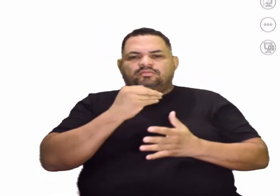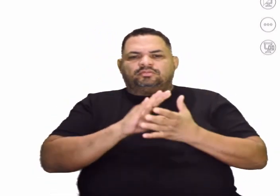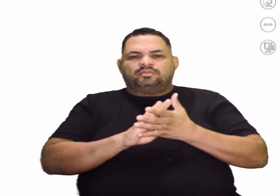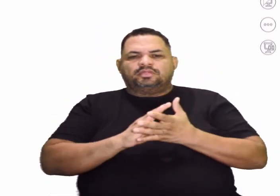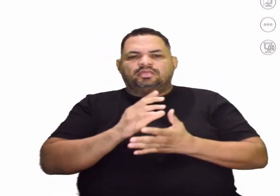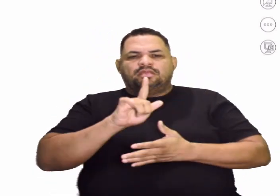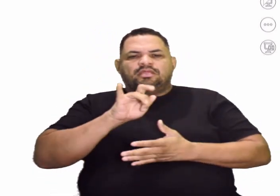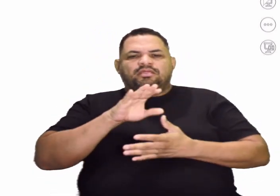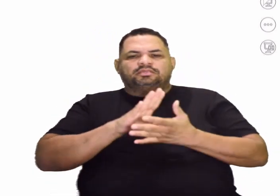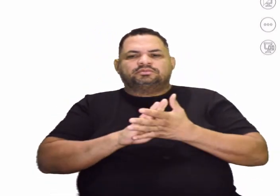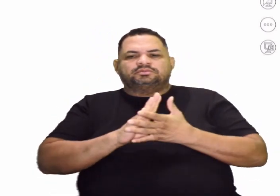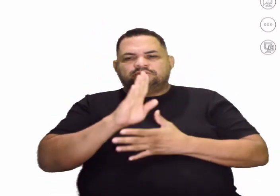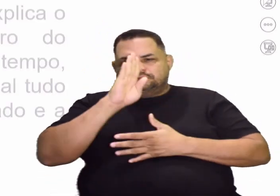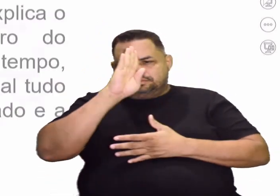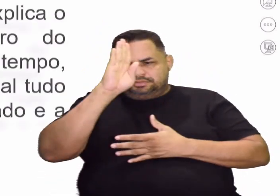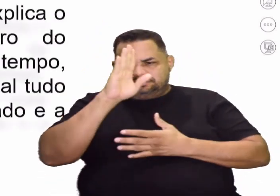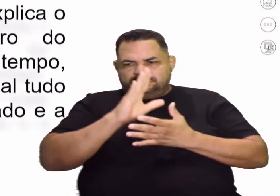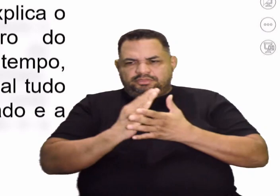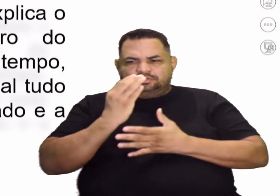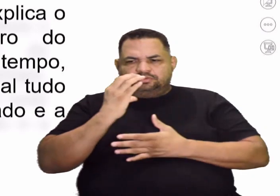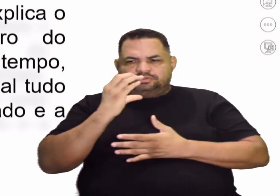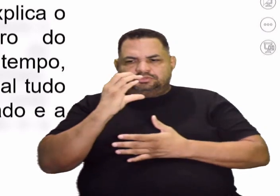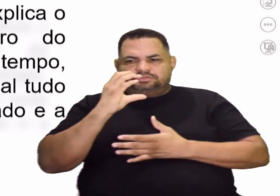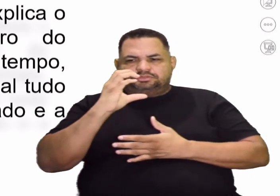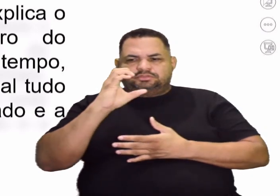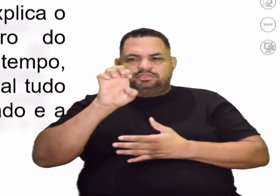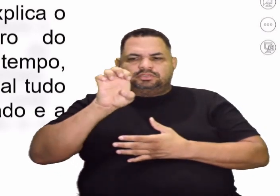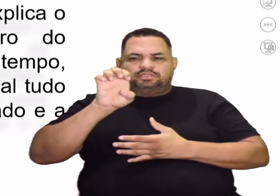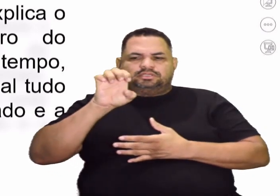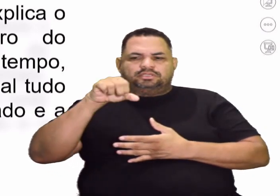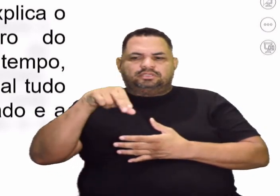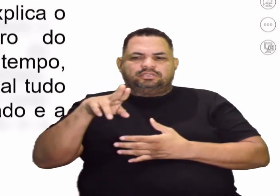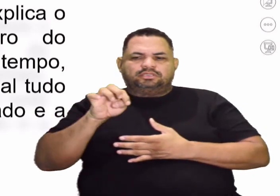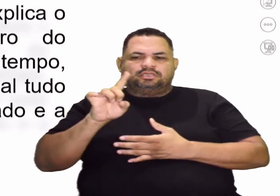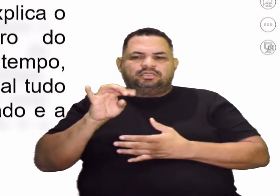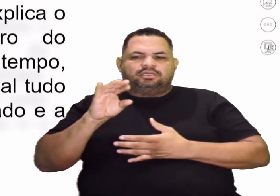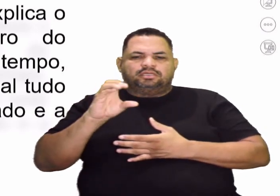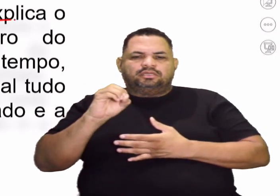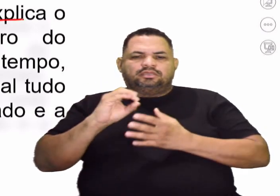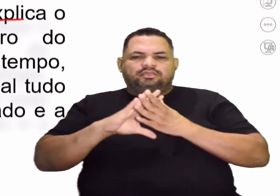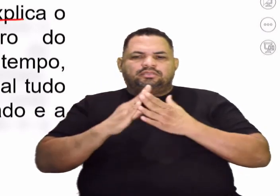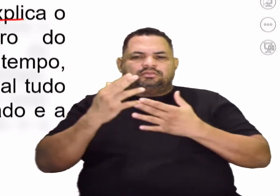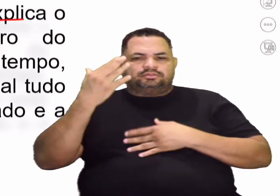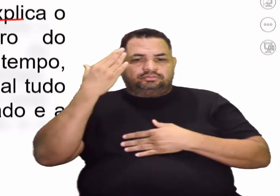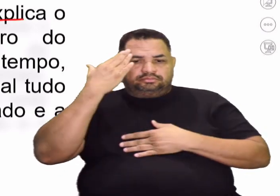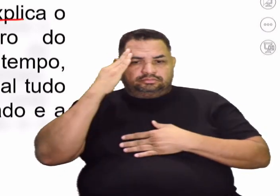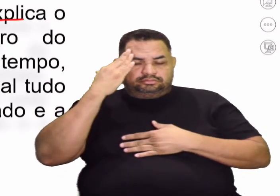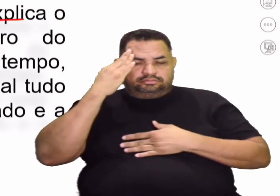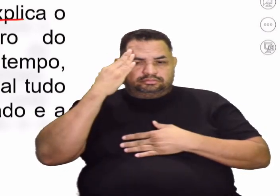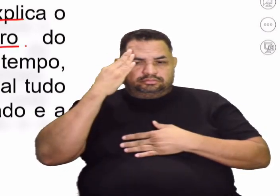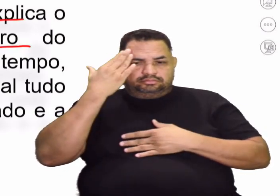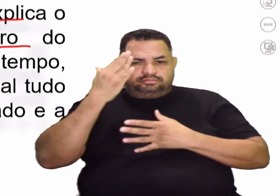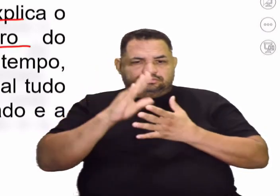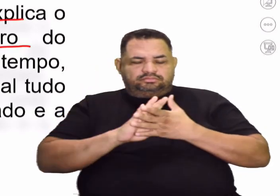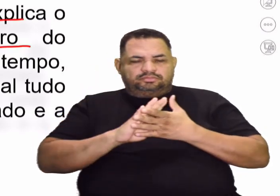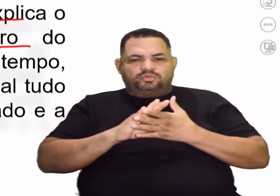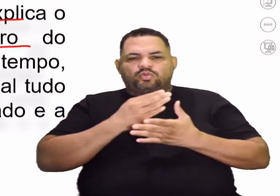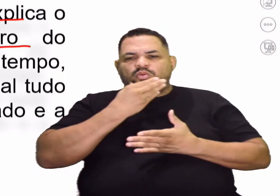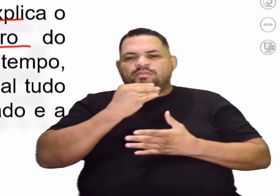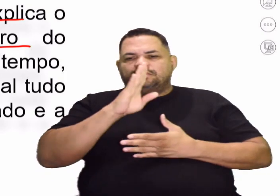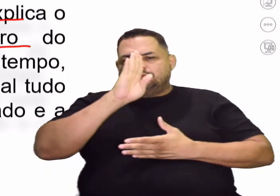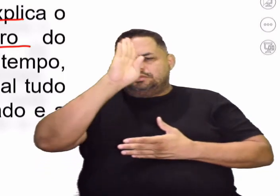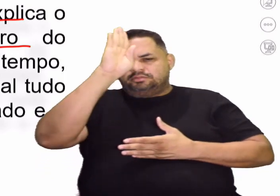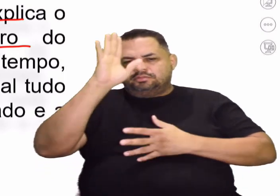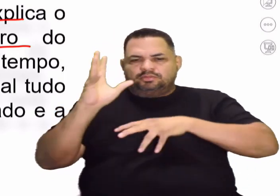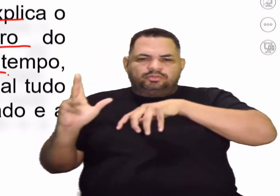centrum, significa centro. Então tá aí, ó. Concepção que situa e explica o homem como o centro do